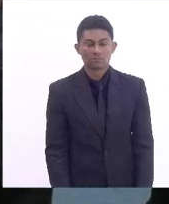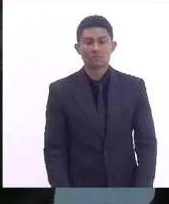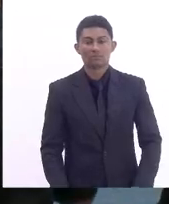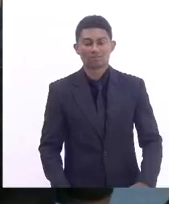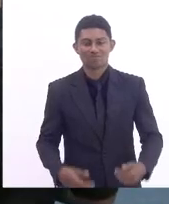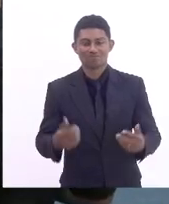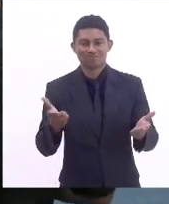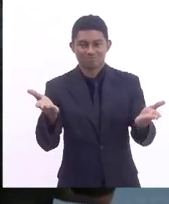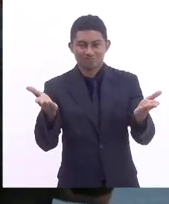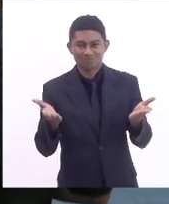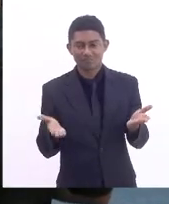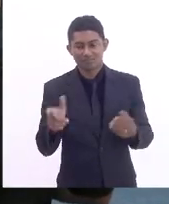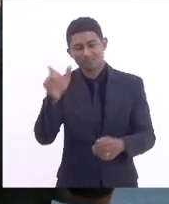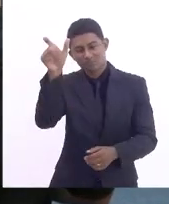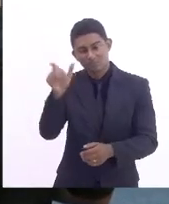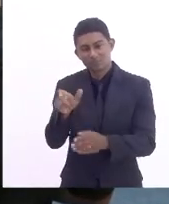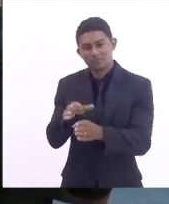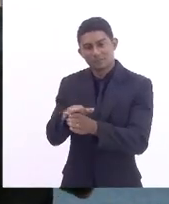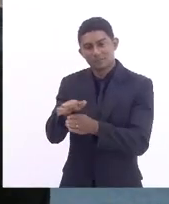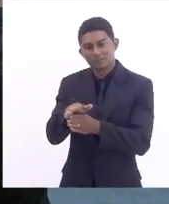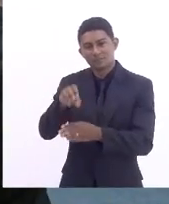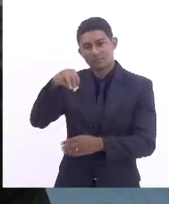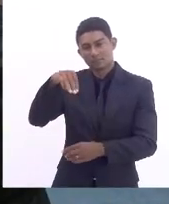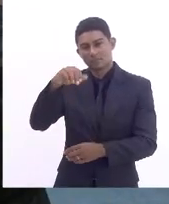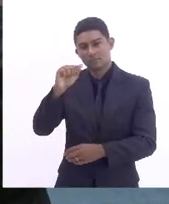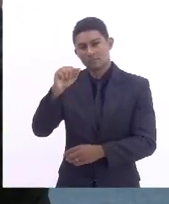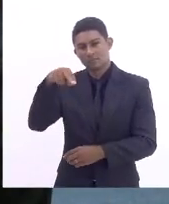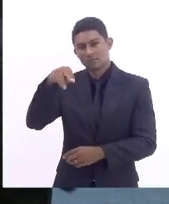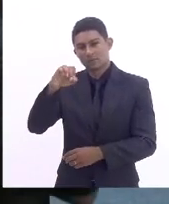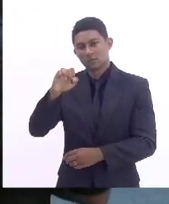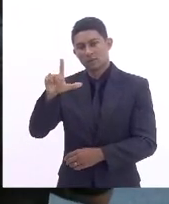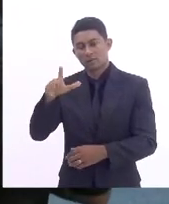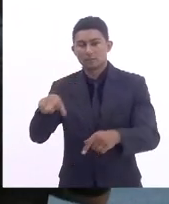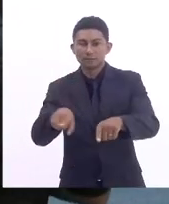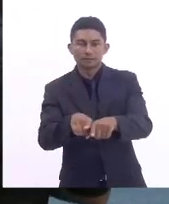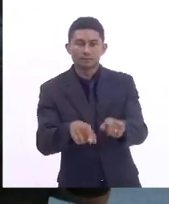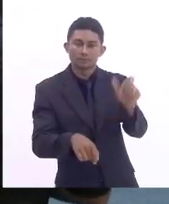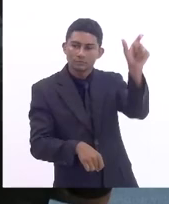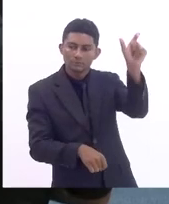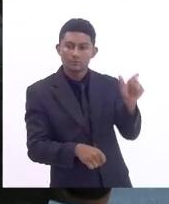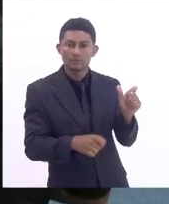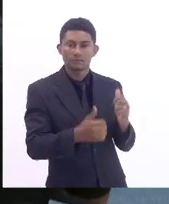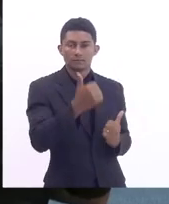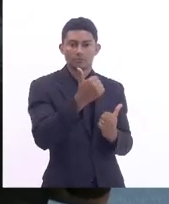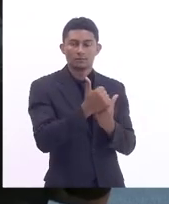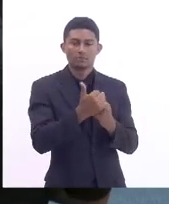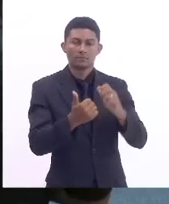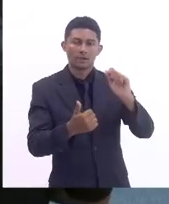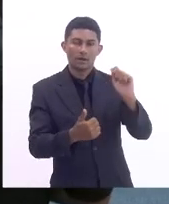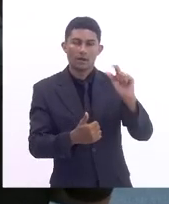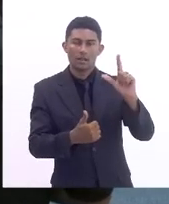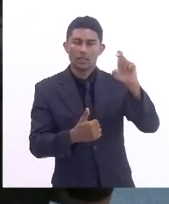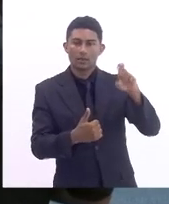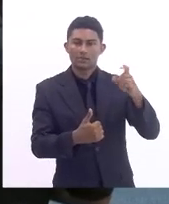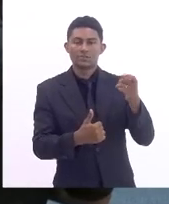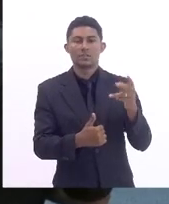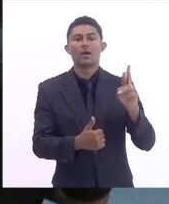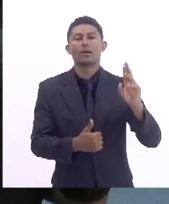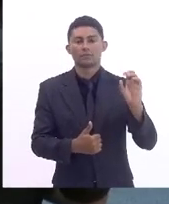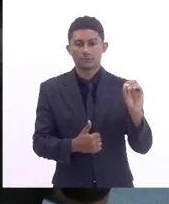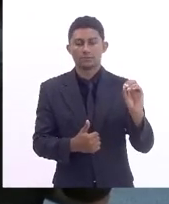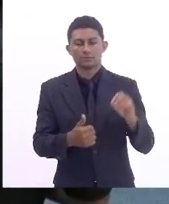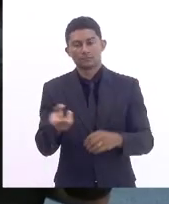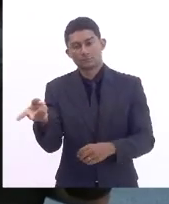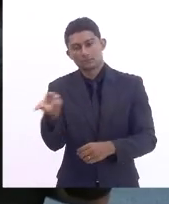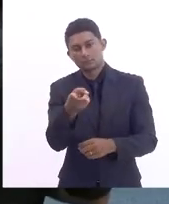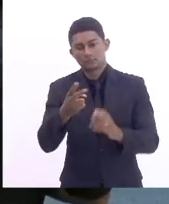convidamos o conselheiro titular Manoel Marcelo Paulino da Silva e o conselheiro suplente Alexandre Bernardes da Silva